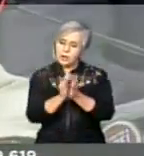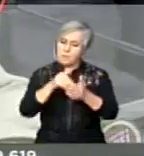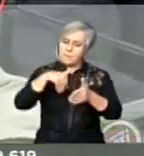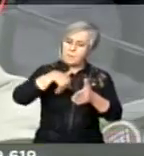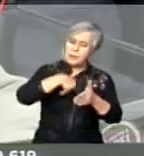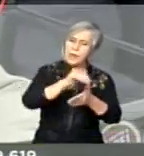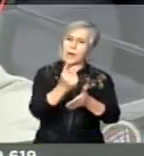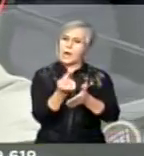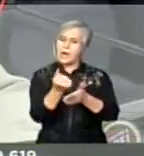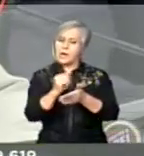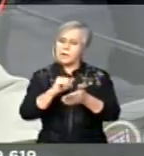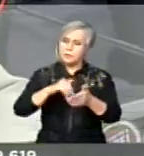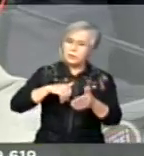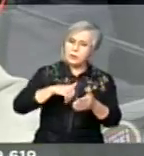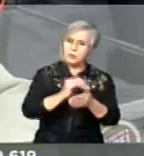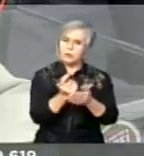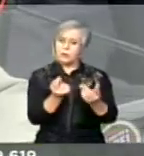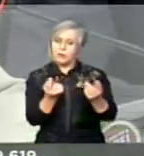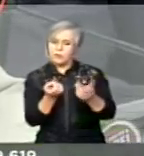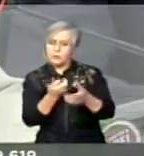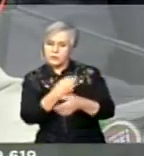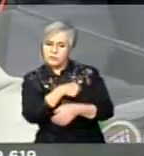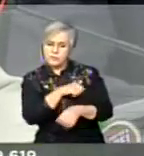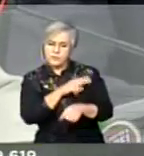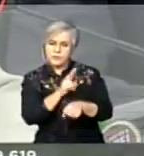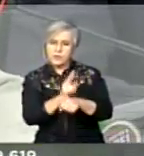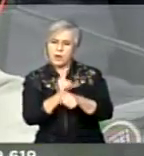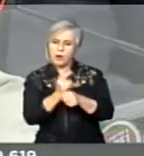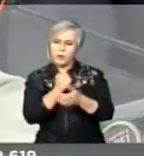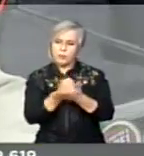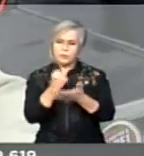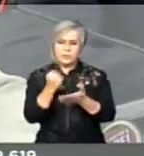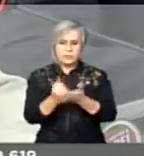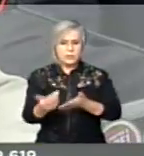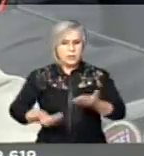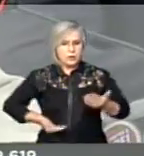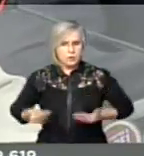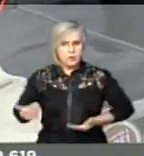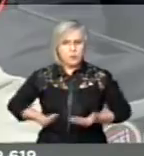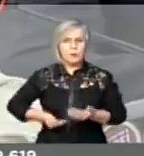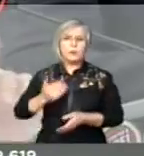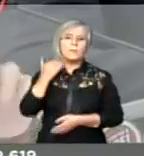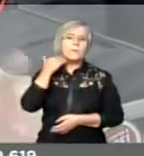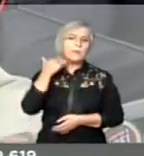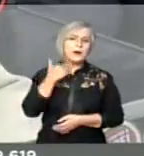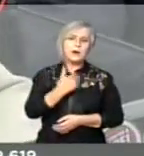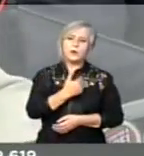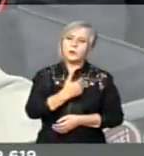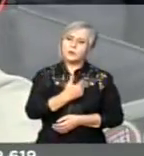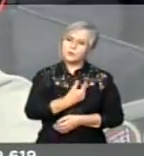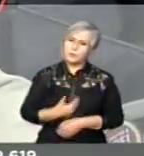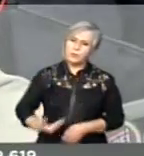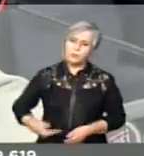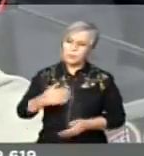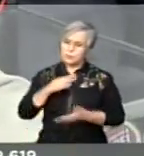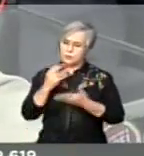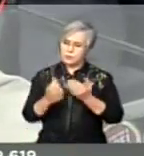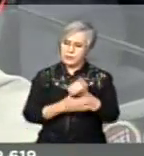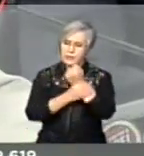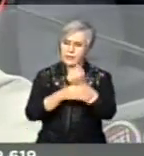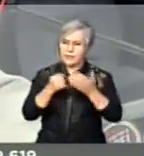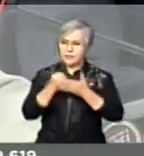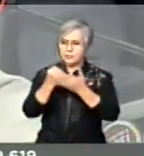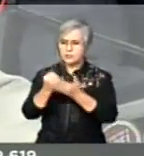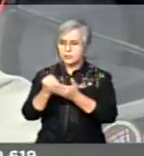aqueles recursos, contratação de prestação de serviços com bancos públicos para garantir não só Bolsa Família e